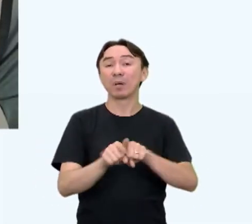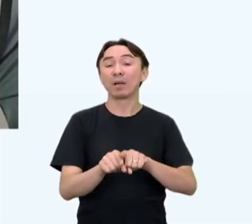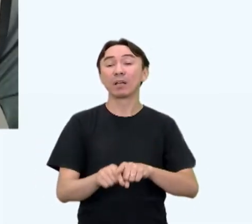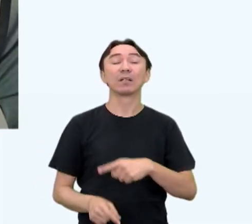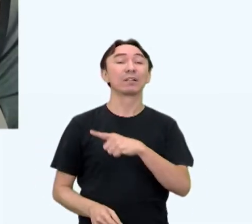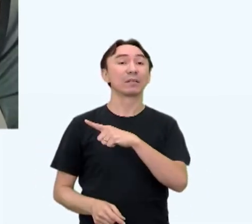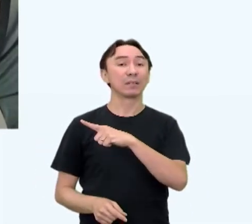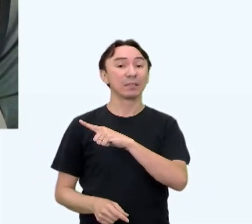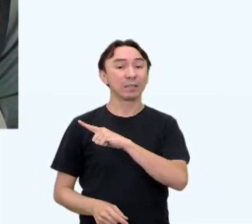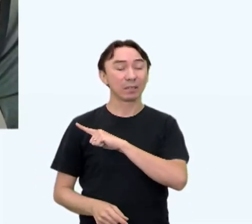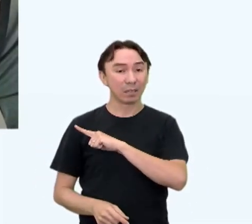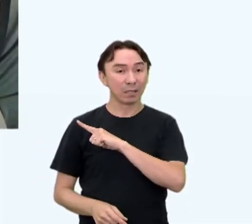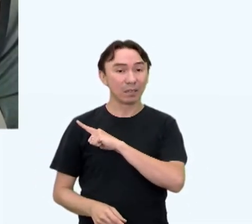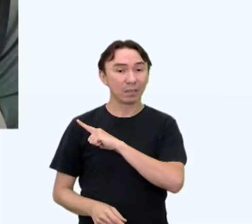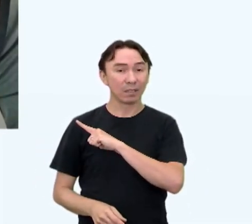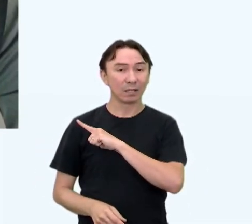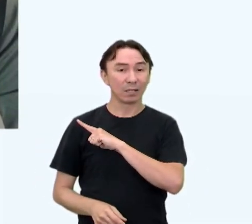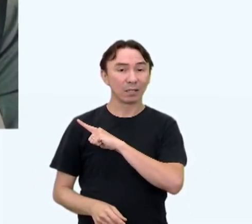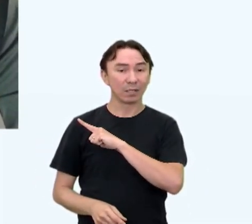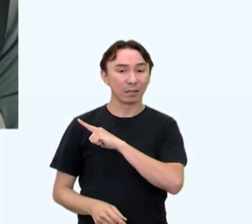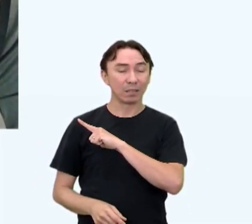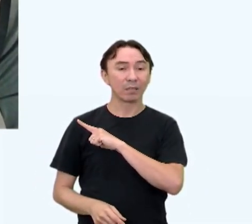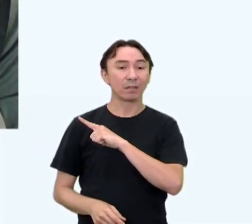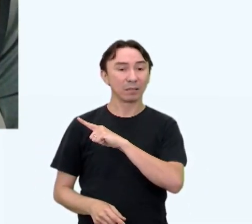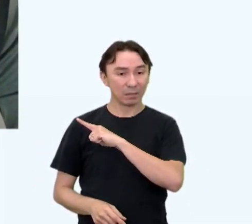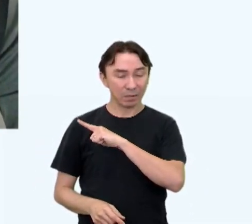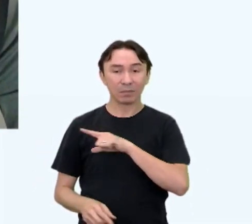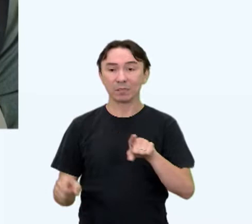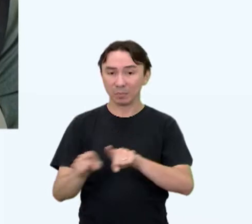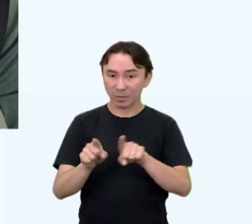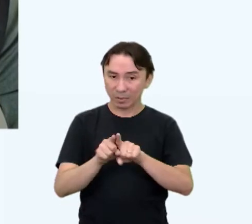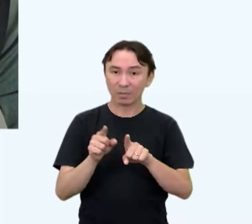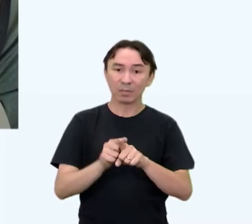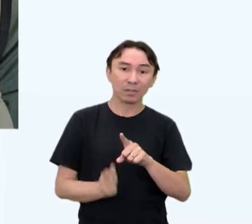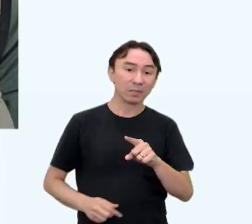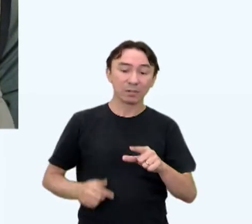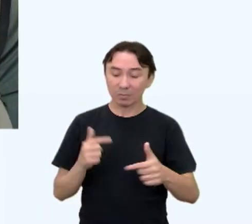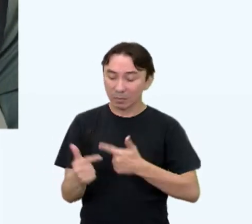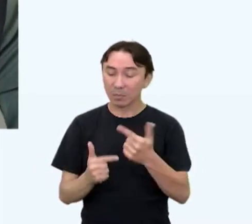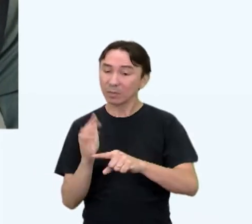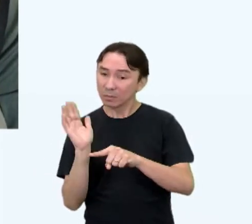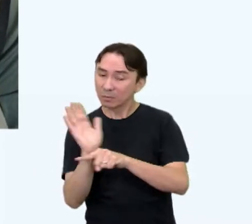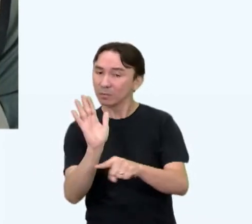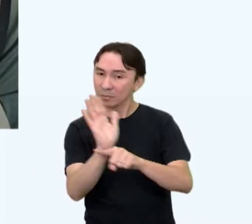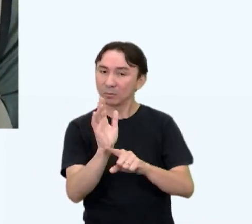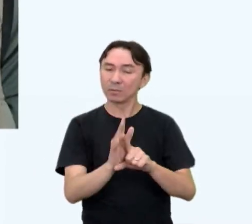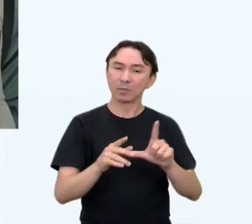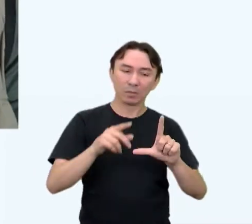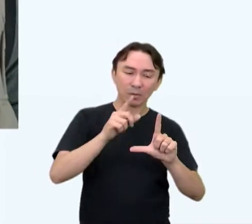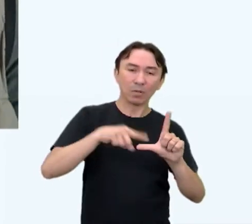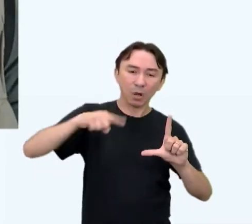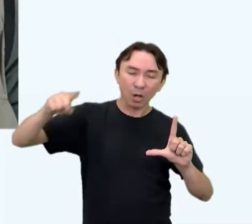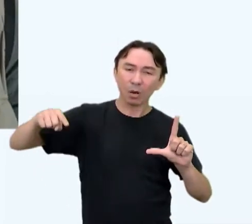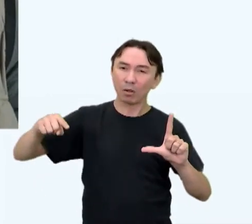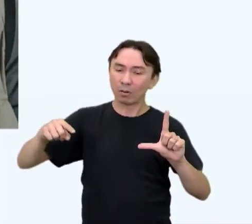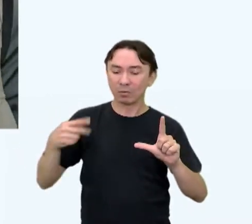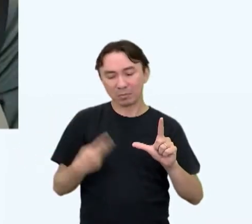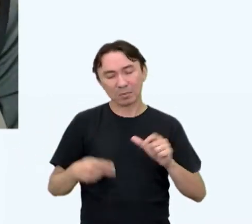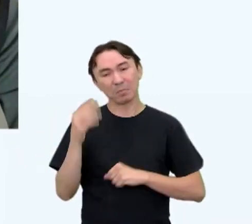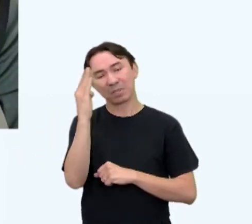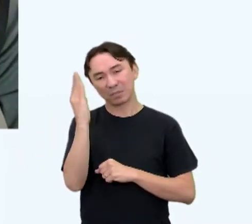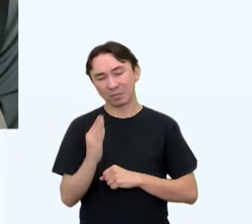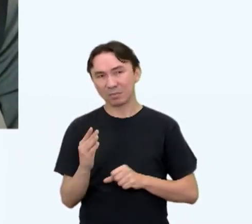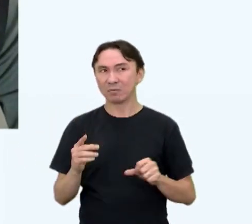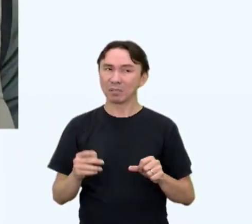existe o Serviço Geológico Brasileiro, né, que faz parte, mas ele seria uma